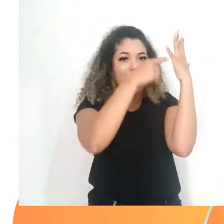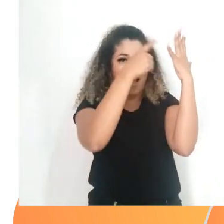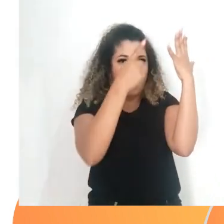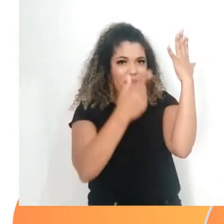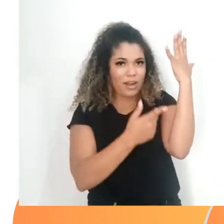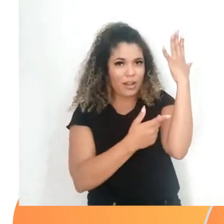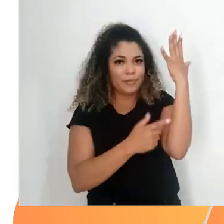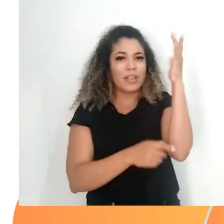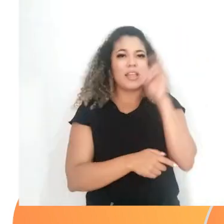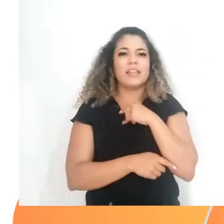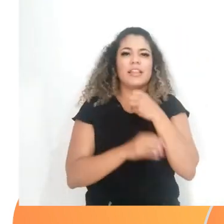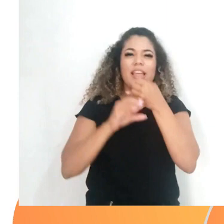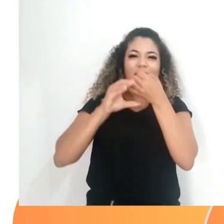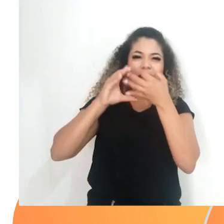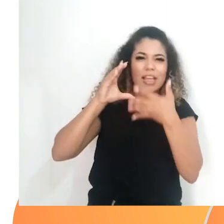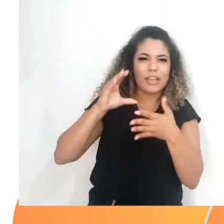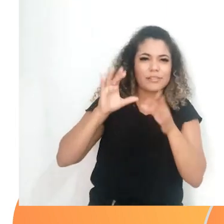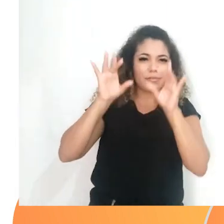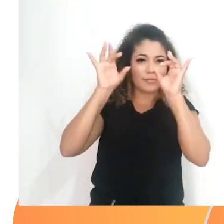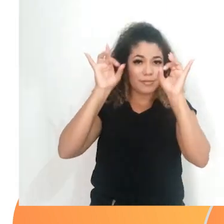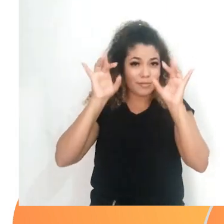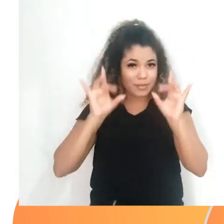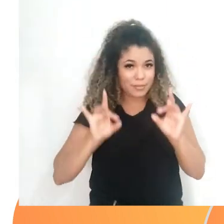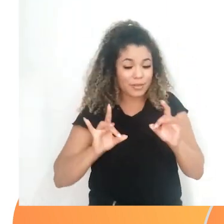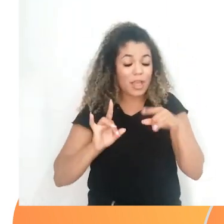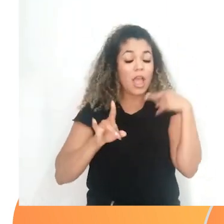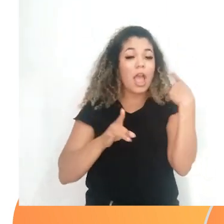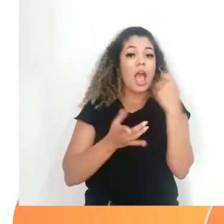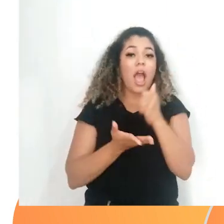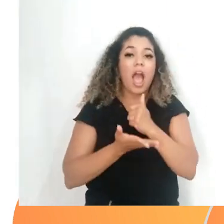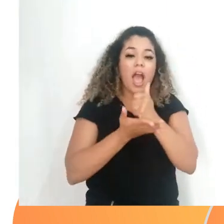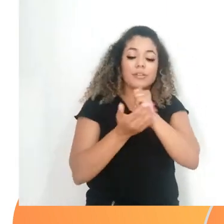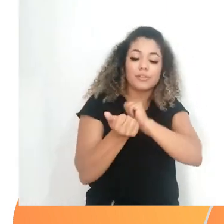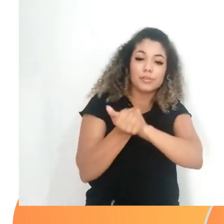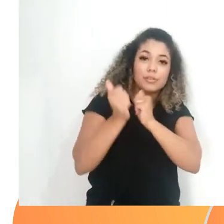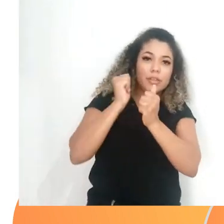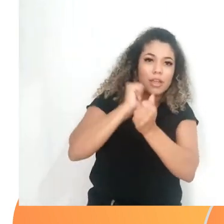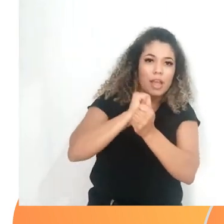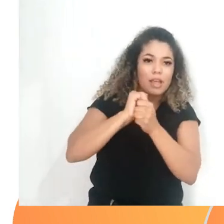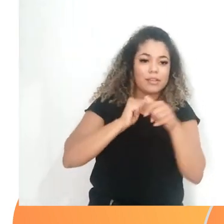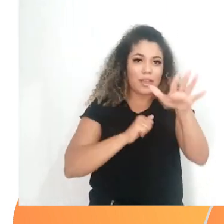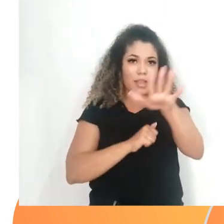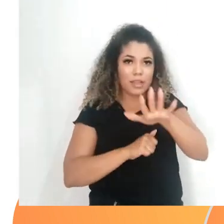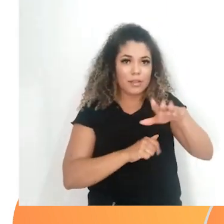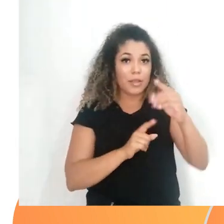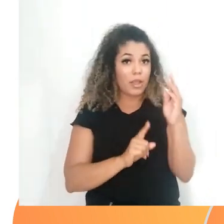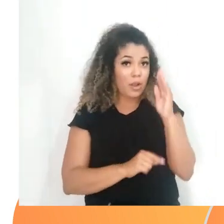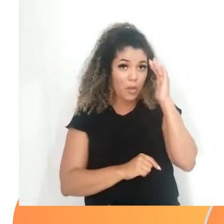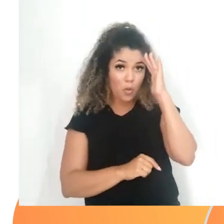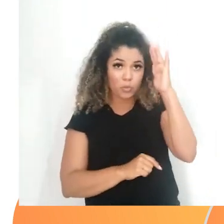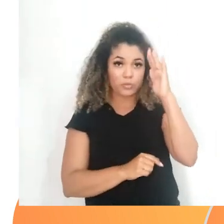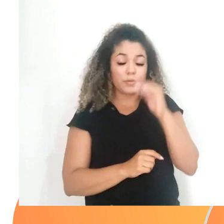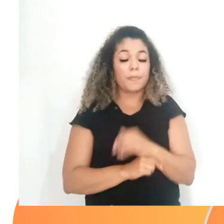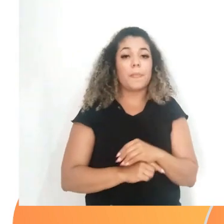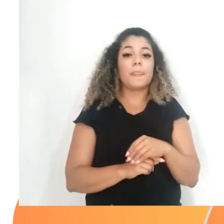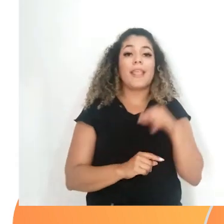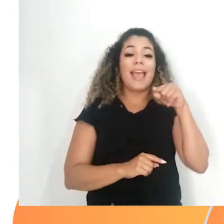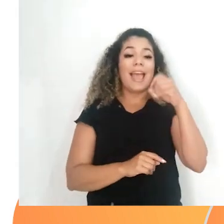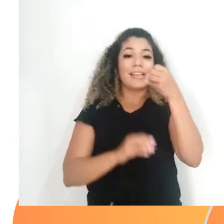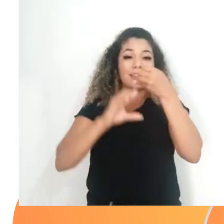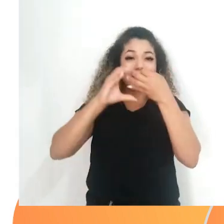nas árvores. Eles têm características especiais que os ajudam a se adaptar a esse ambiente único.